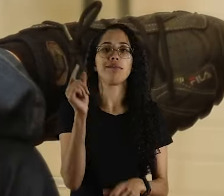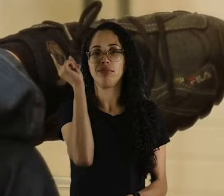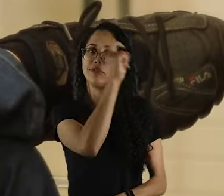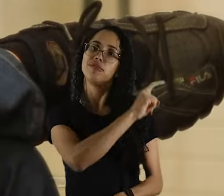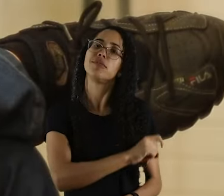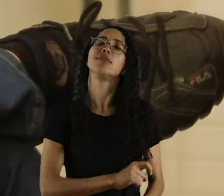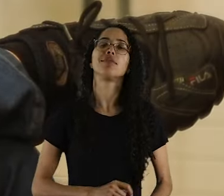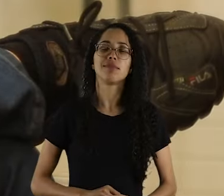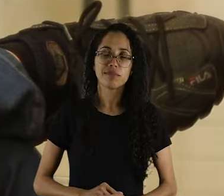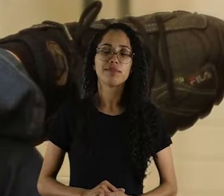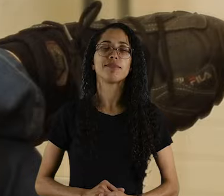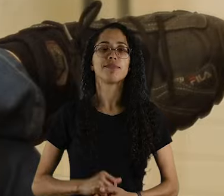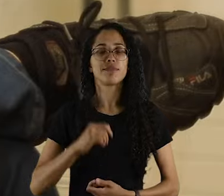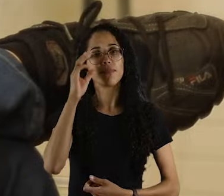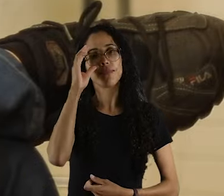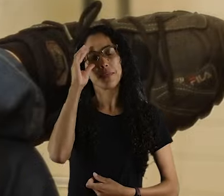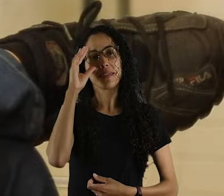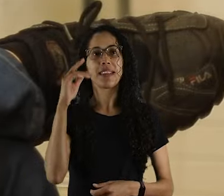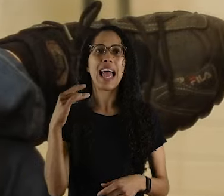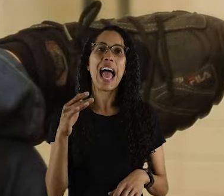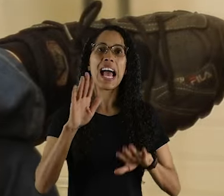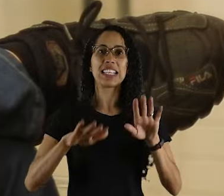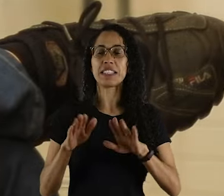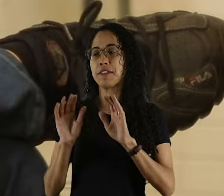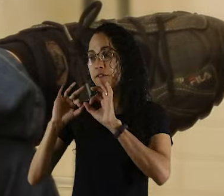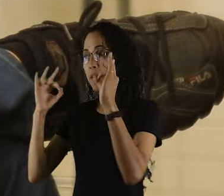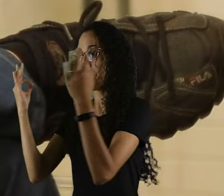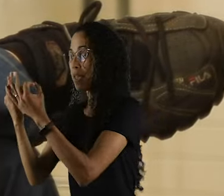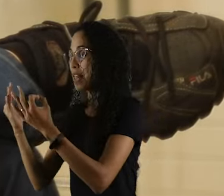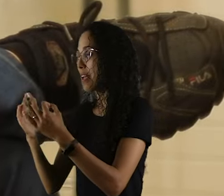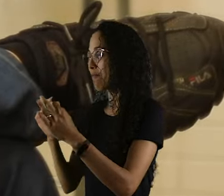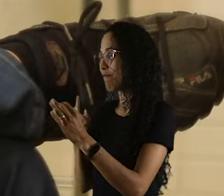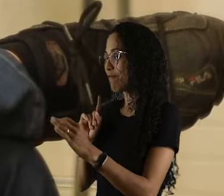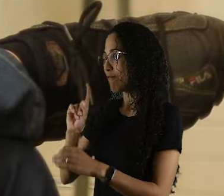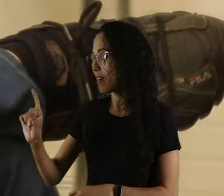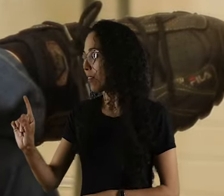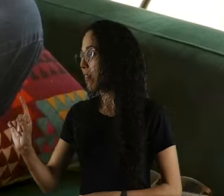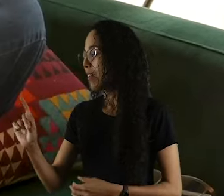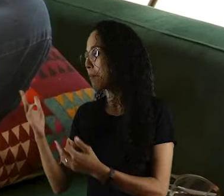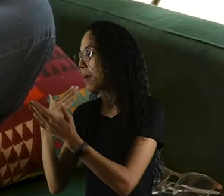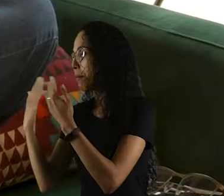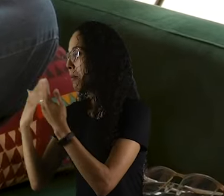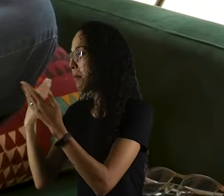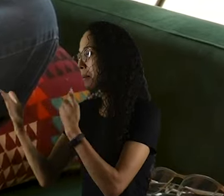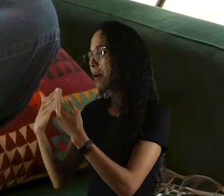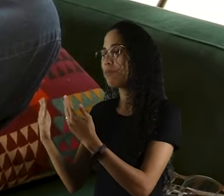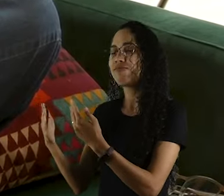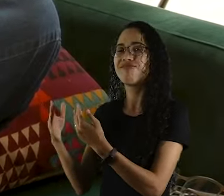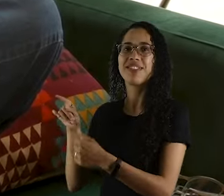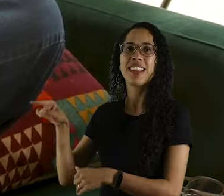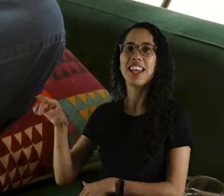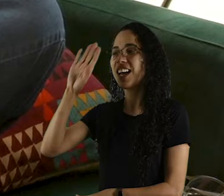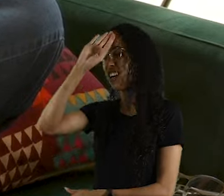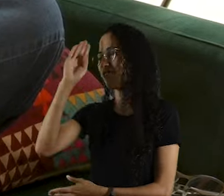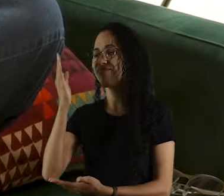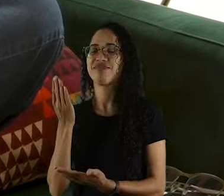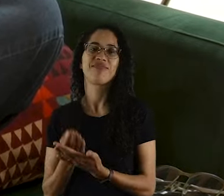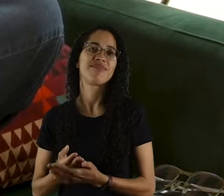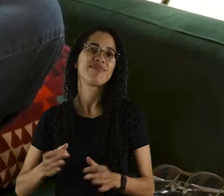difícil, é muito difícil. E aí tu vai até dentro da tua família falar com pessoas mais velhas, irmãos e coisa e